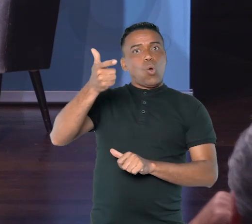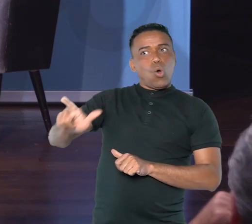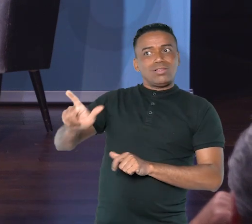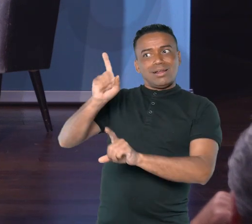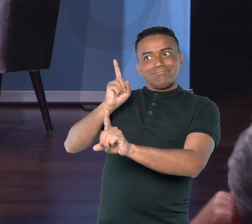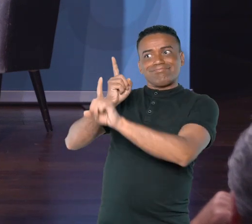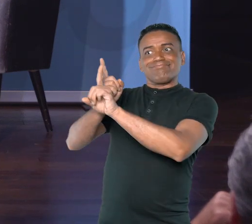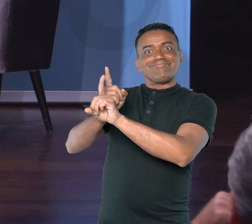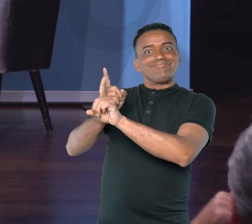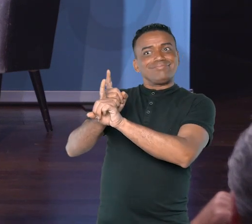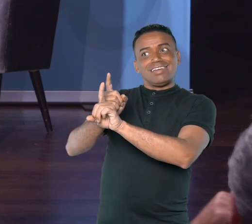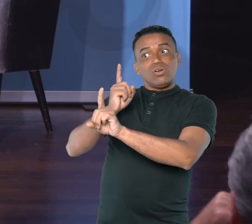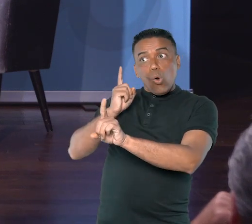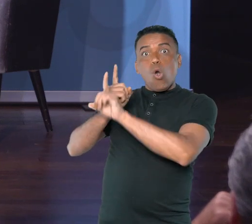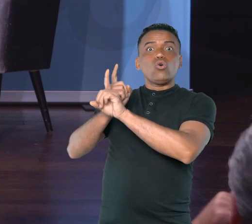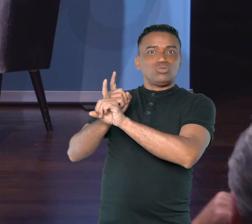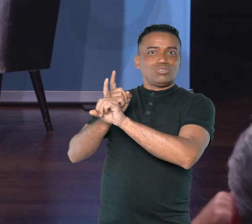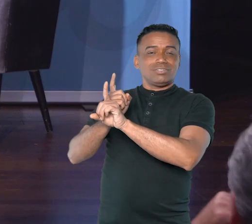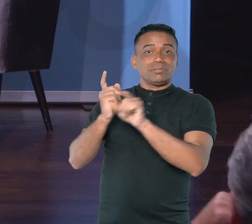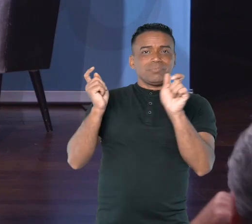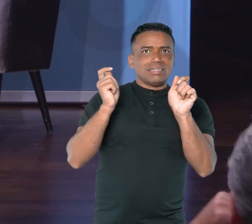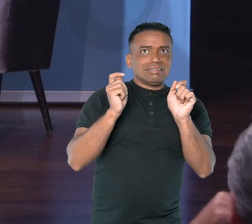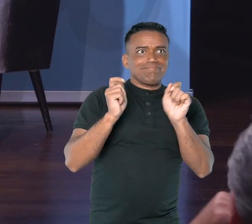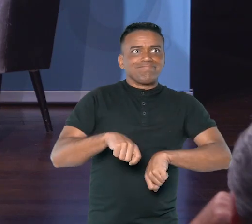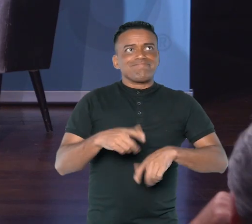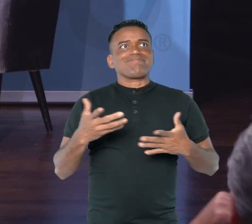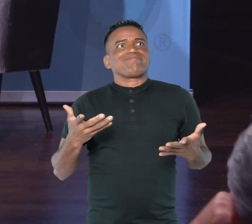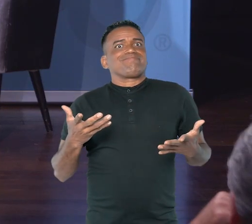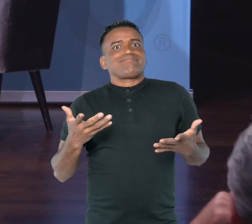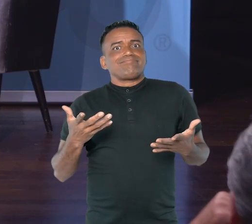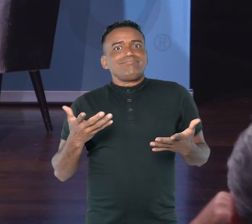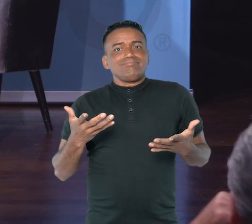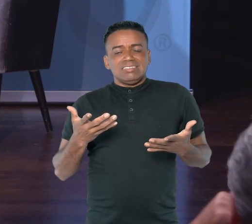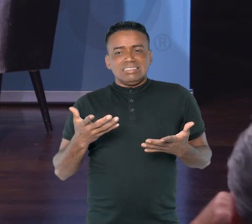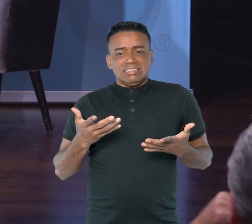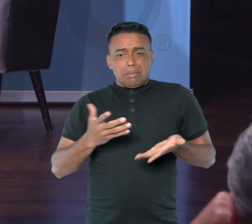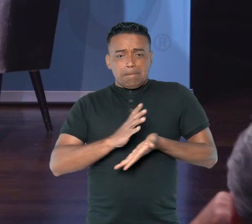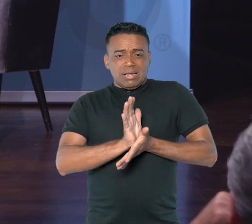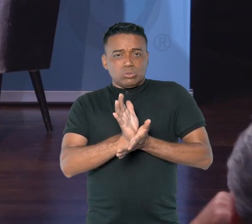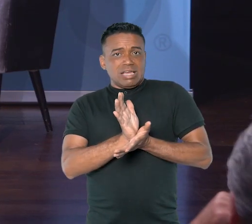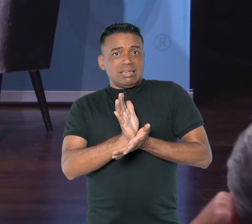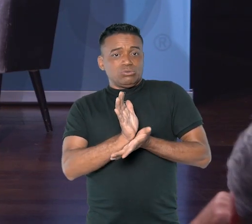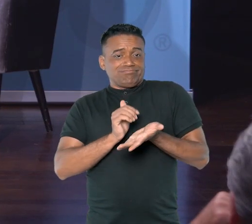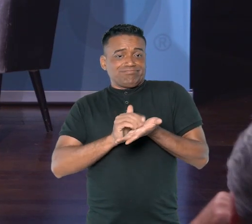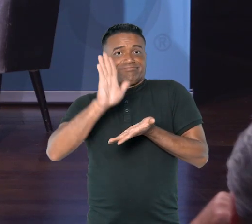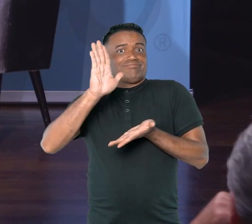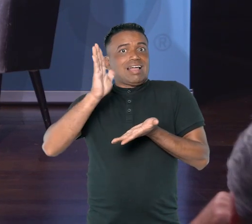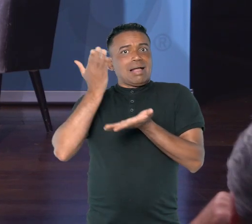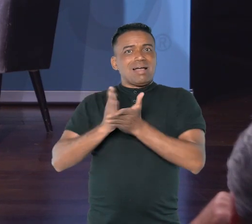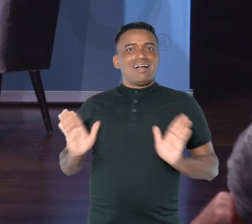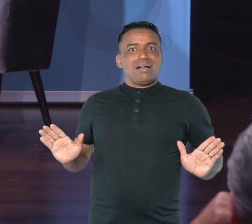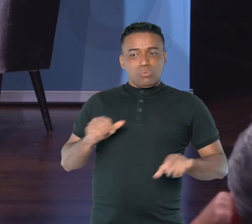outro, né? O encontro com o outro, a capacidade de se despojar dos seus preconceitos, das suas...